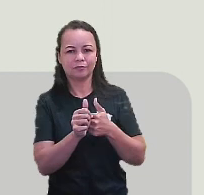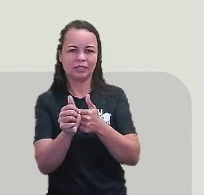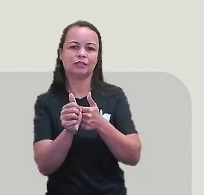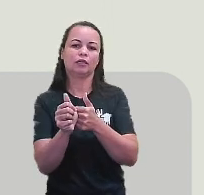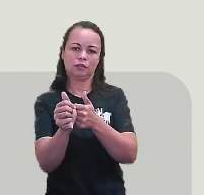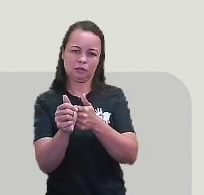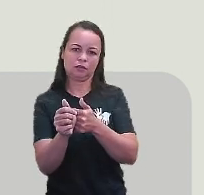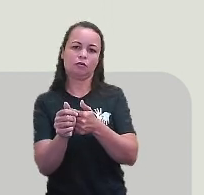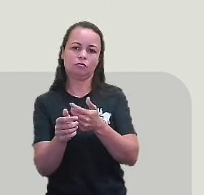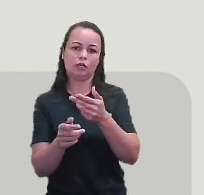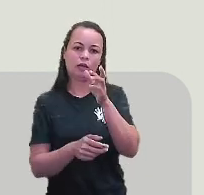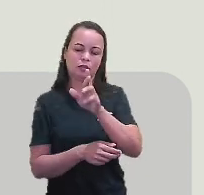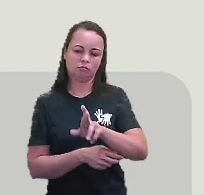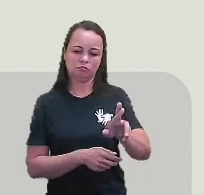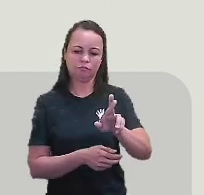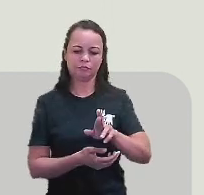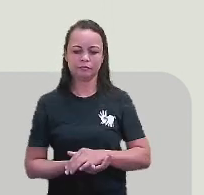perseguição.